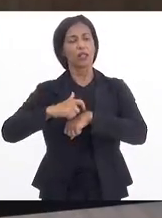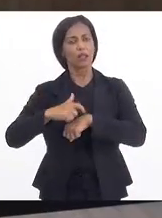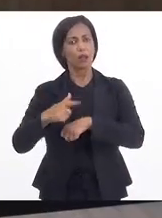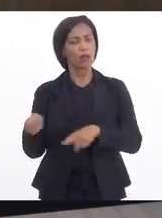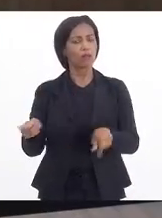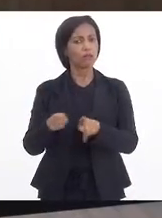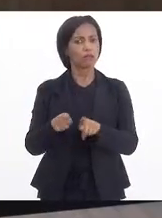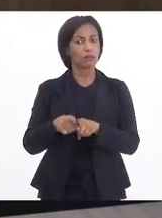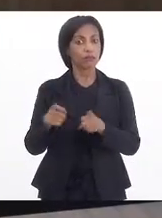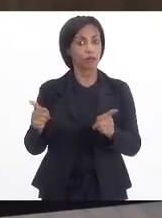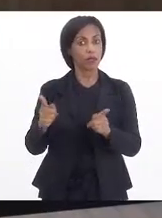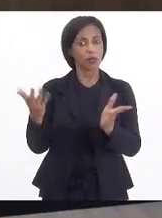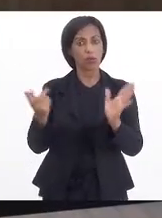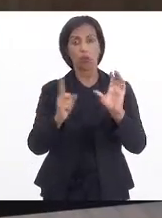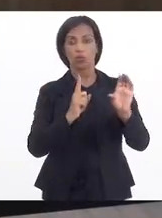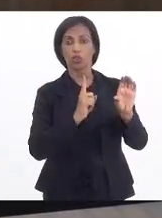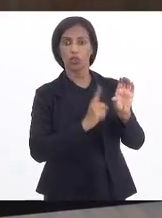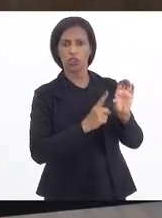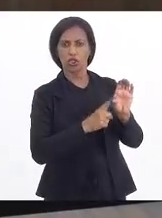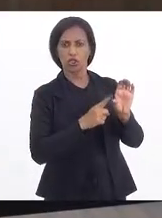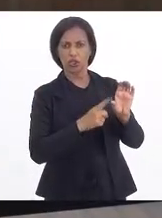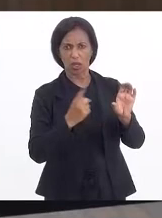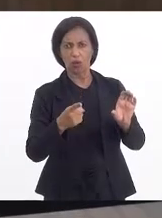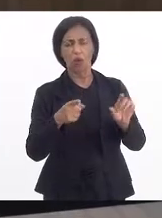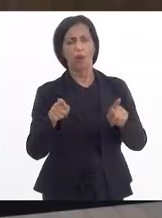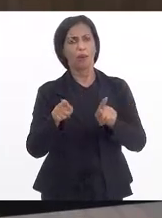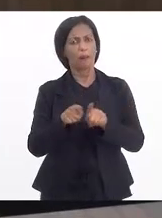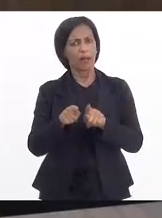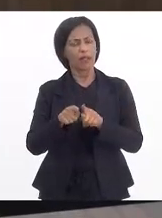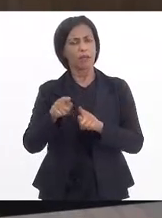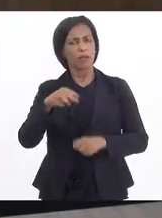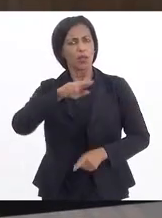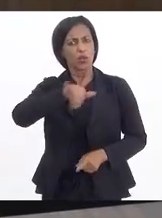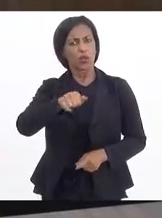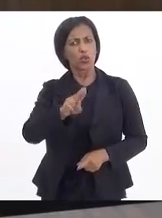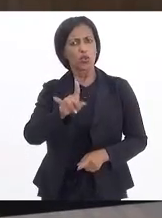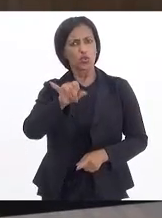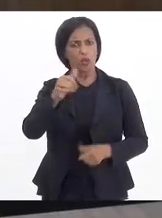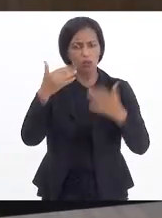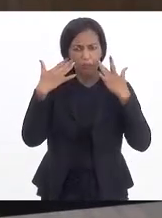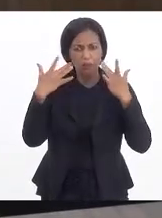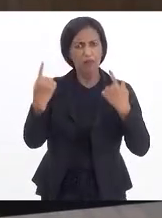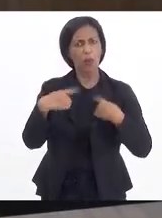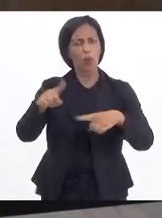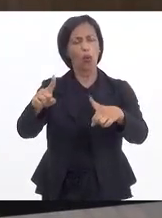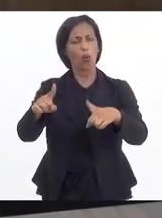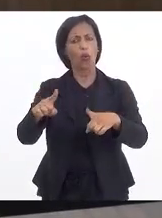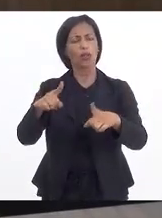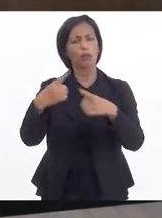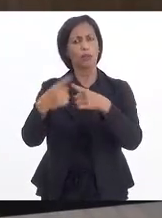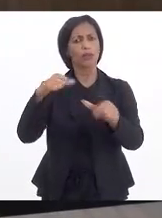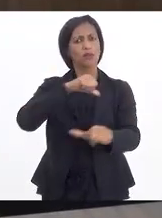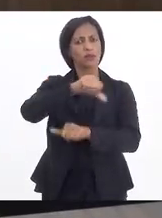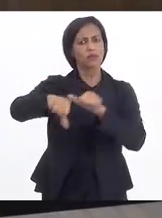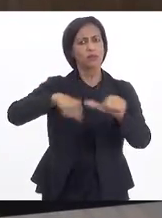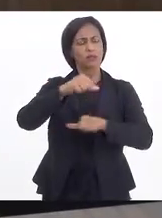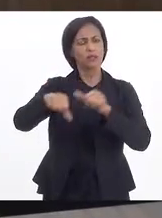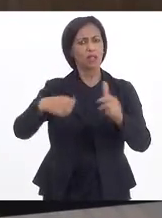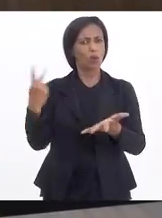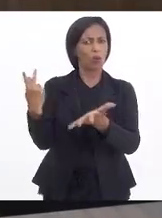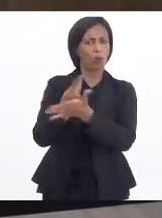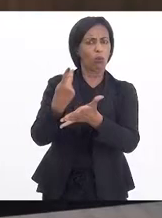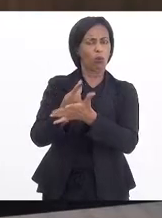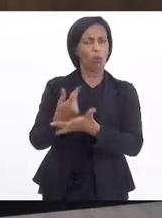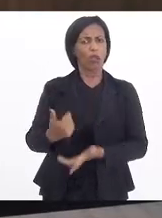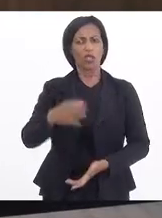inclusive não só os cristãos mas o judaico-cristão Começar a se manifestar Contra isso porque está virando uma aberração